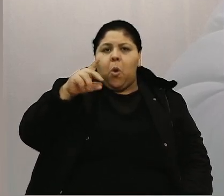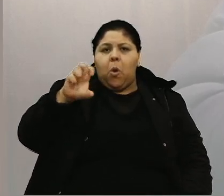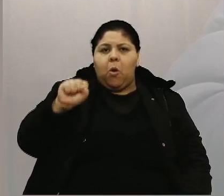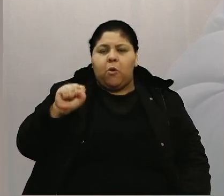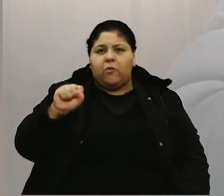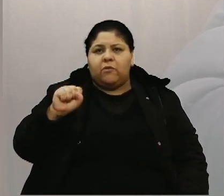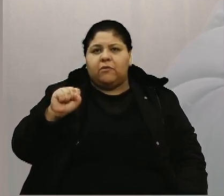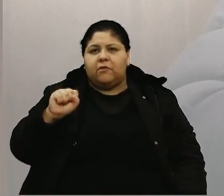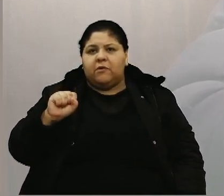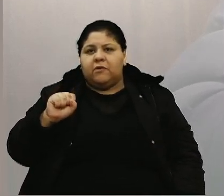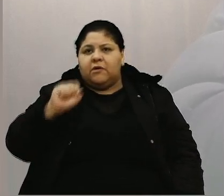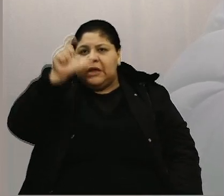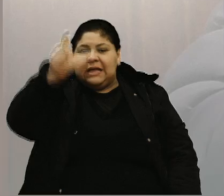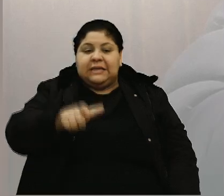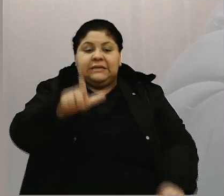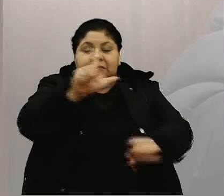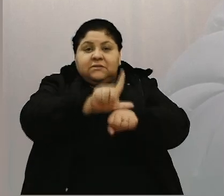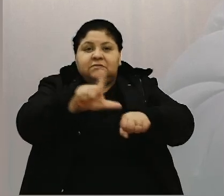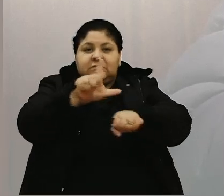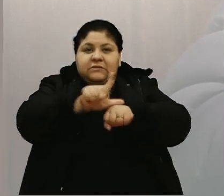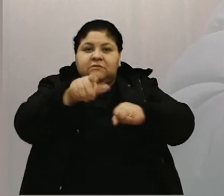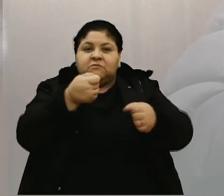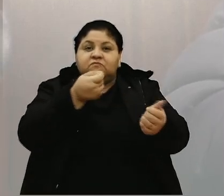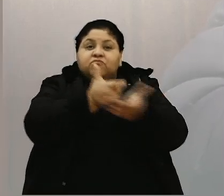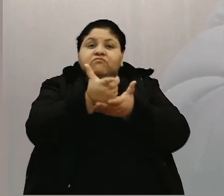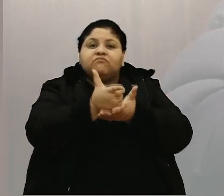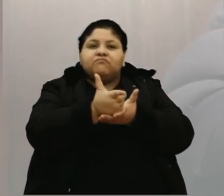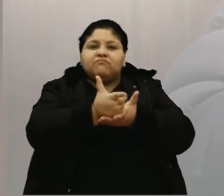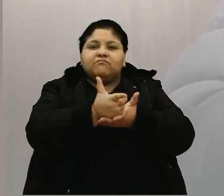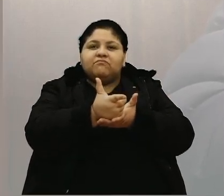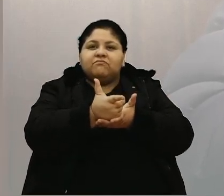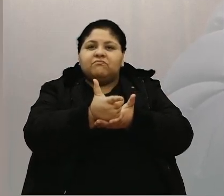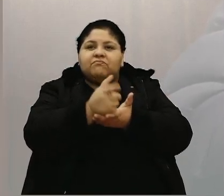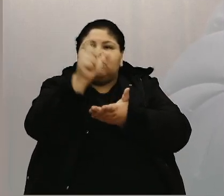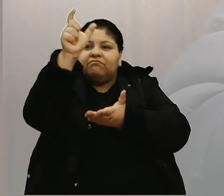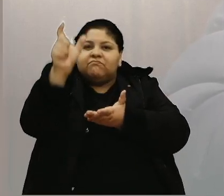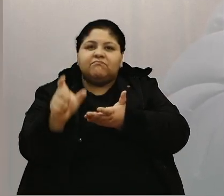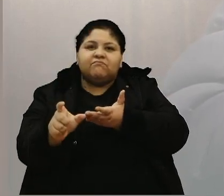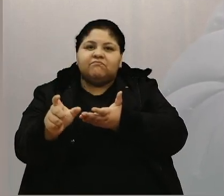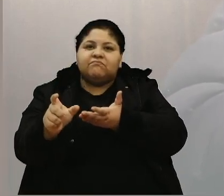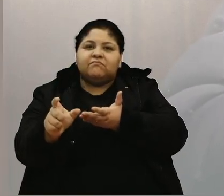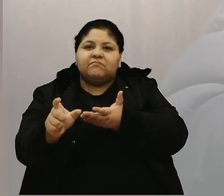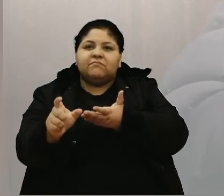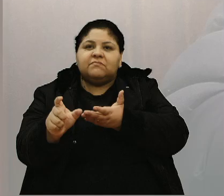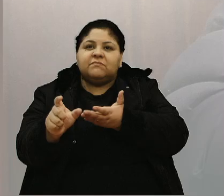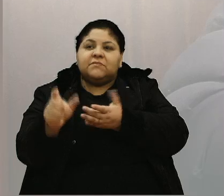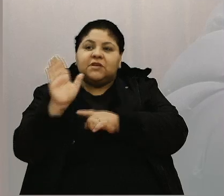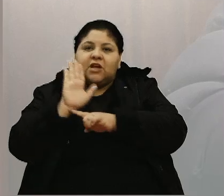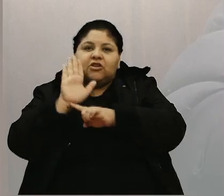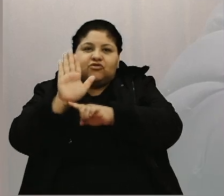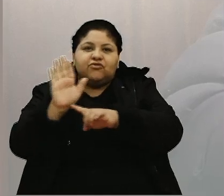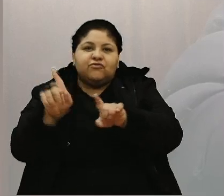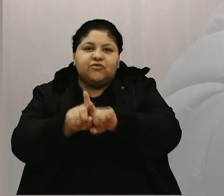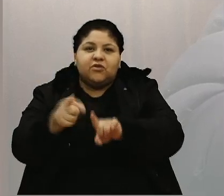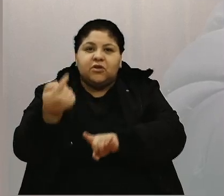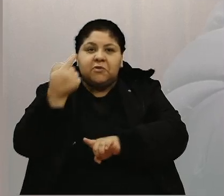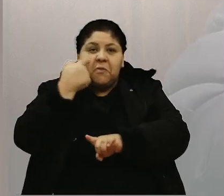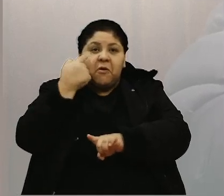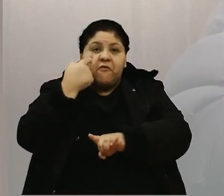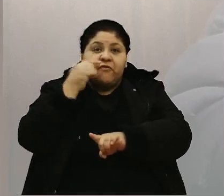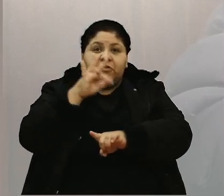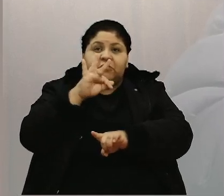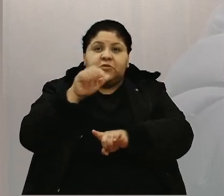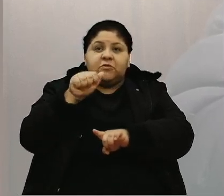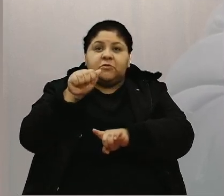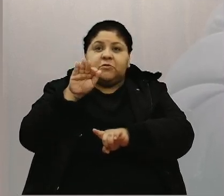do comércio que vai comprar no comércio dele são pessoas que vão ser auxiliadas ali. Então, eu vejo que o Fabiano, e